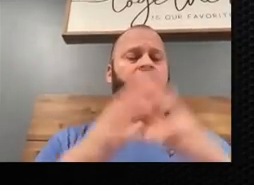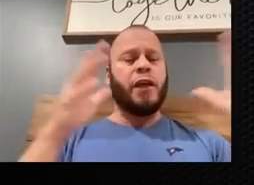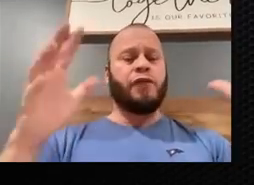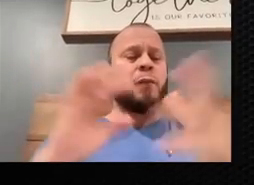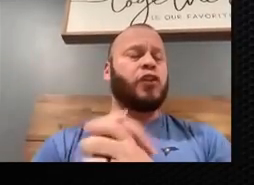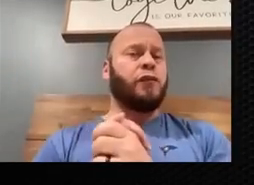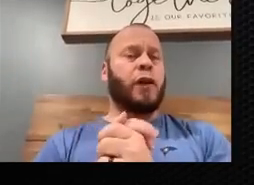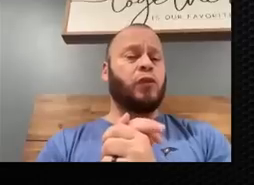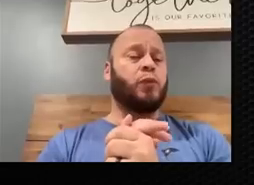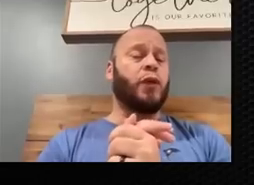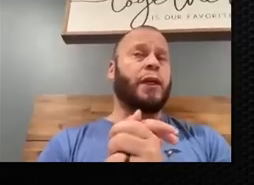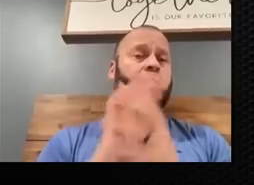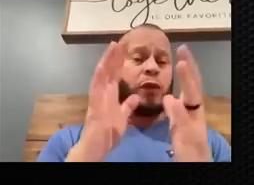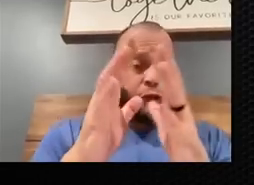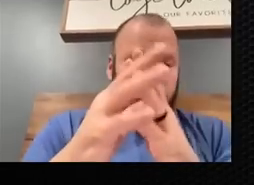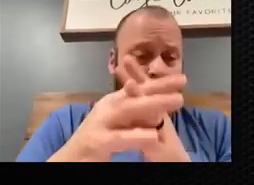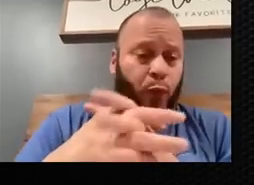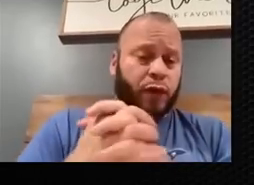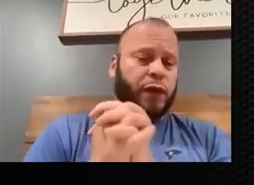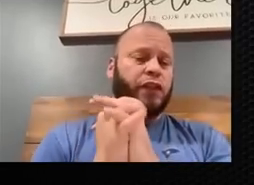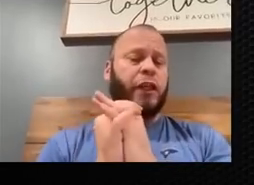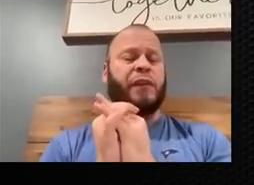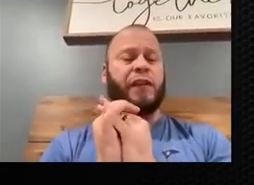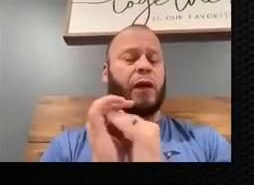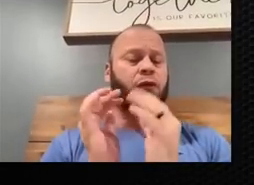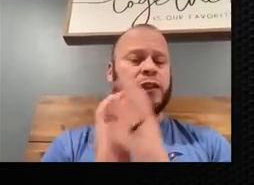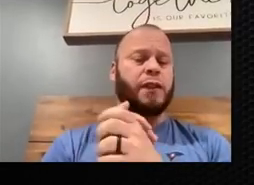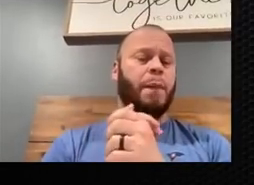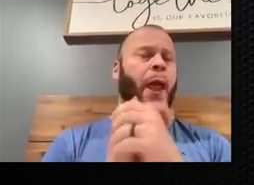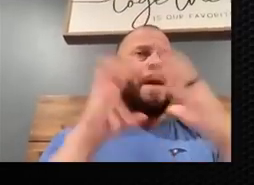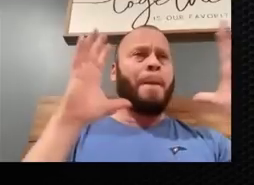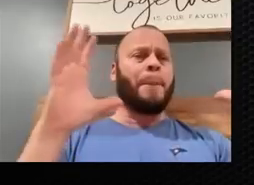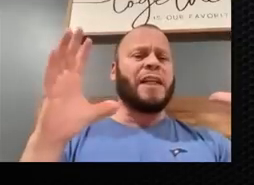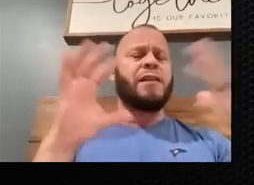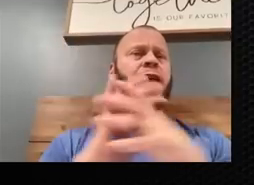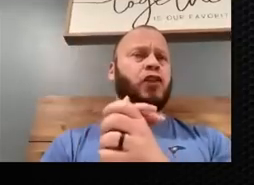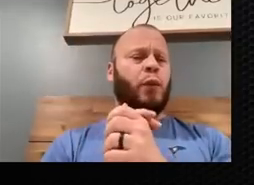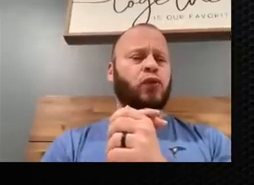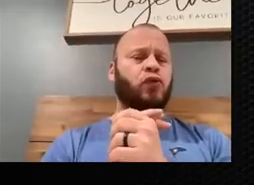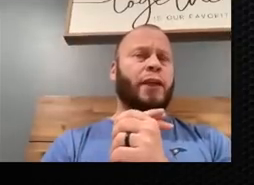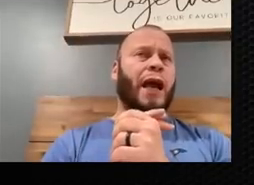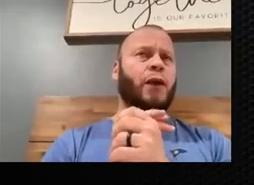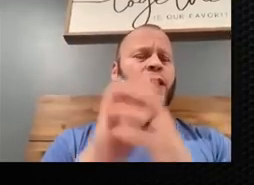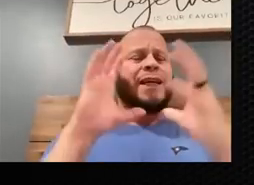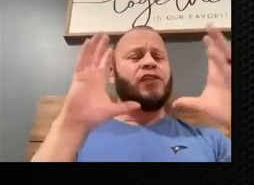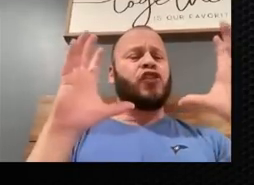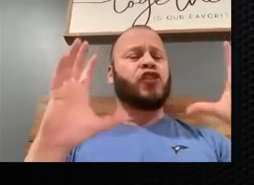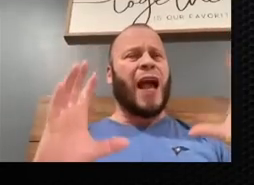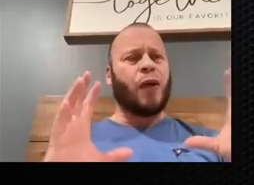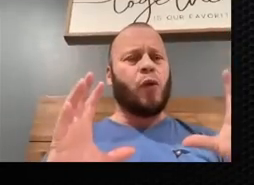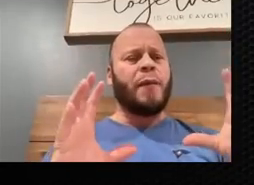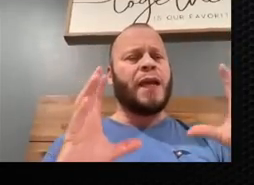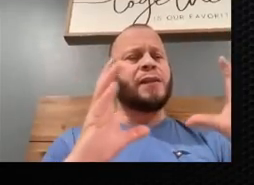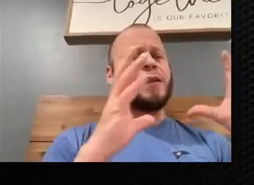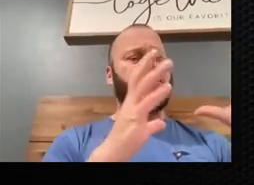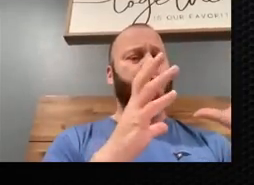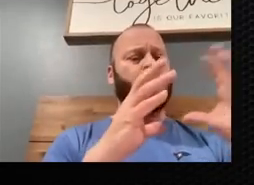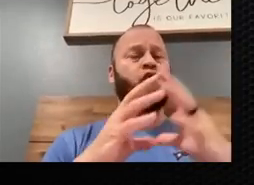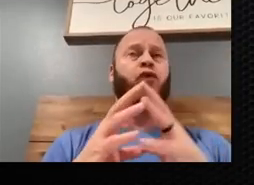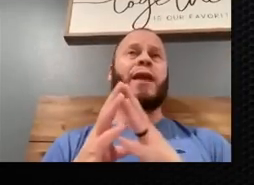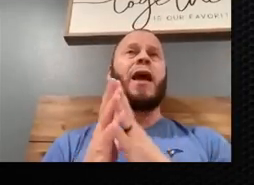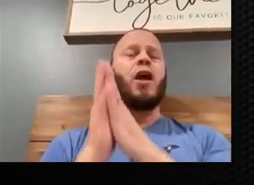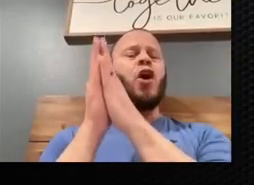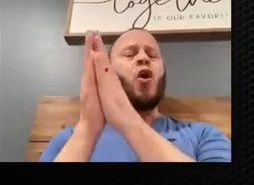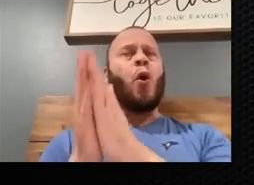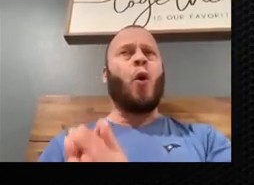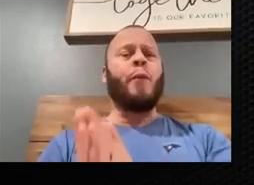amigos e vamos que vamos, porque tem umas coisas importantes aqui pra falar com você. Presidente Bolsonaro já começa a se